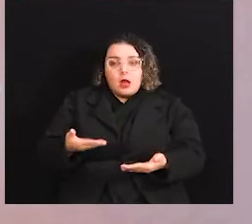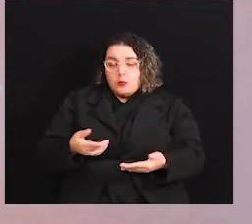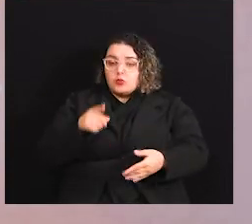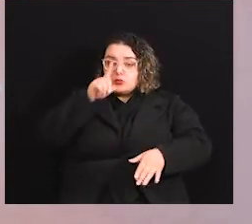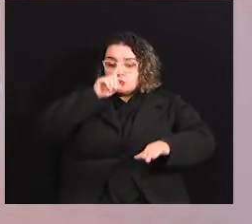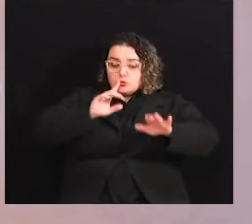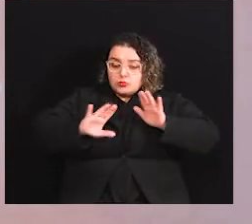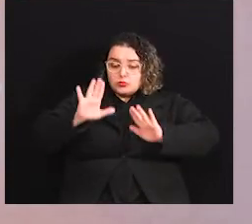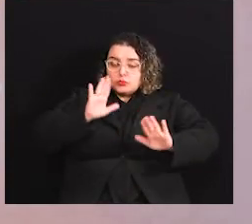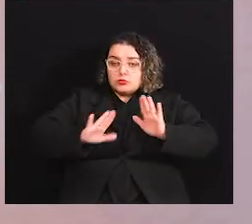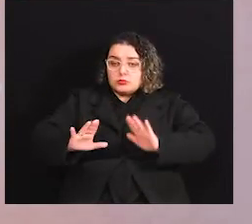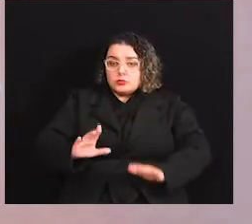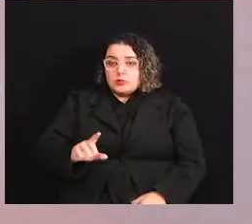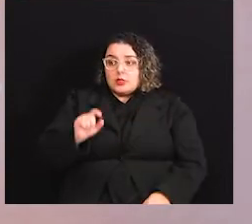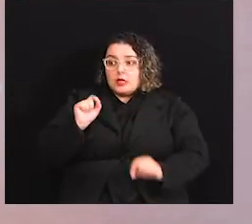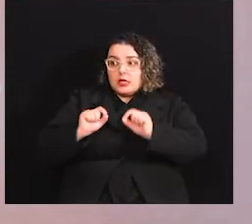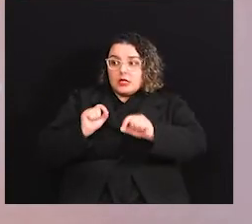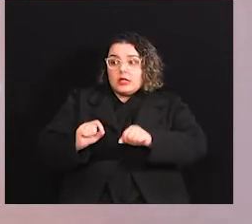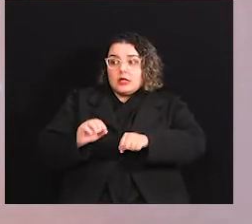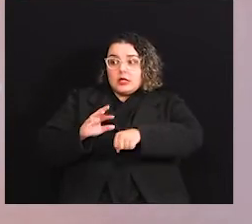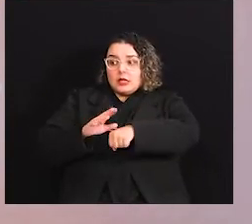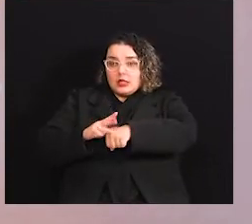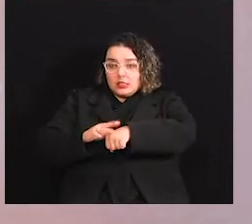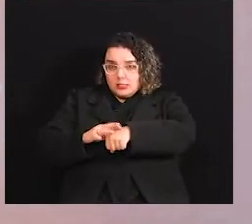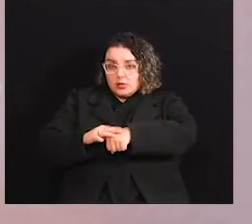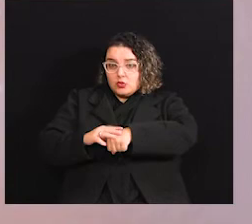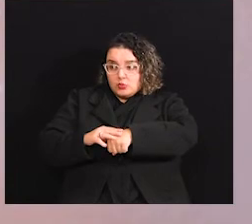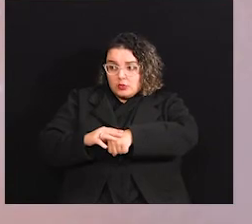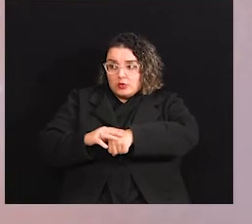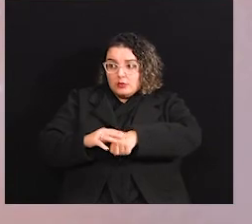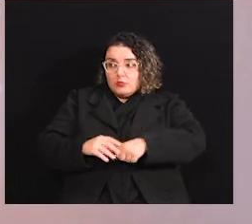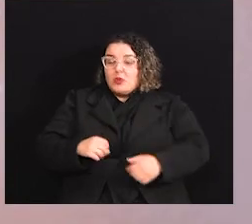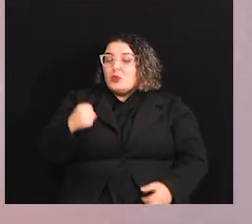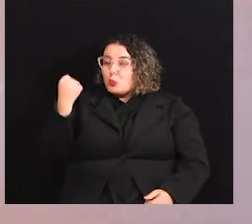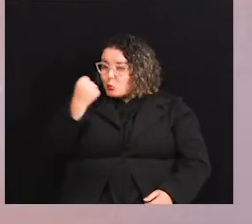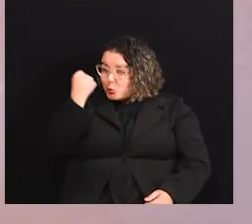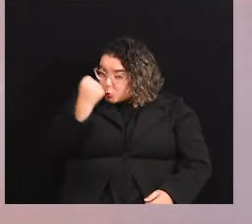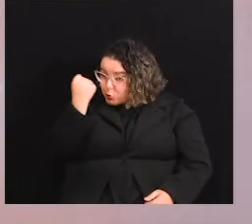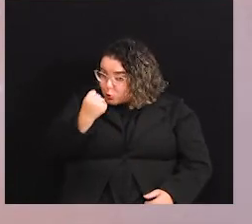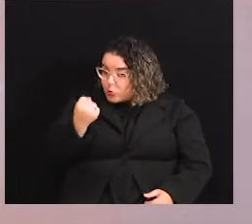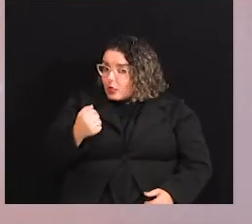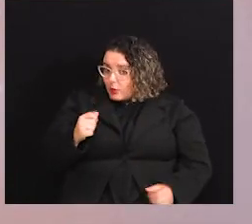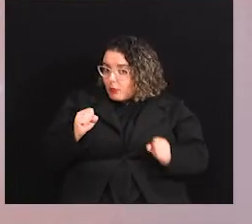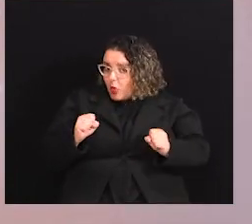esses cuidados, quem tem intolerância pode evoluir aí, pode chegar muito grave, doutor?